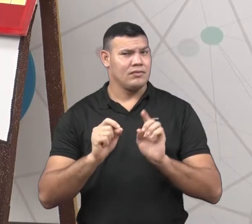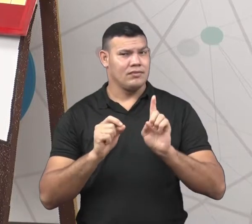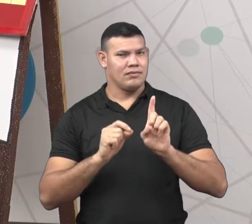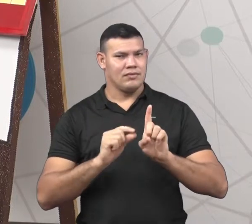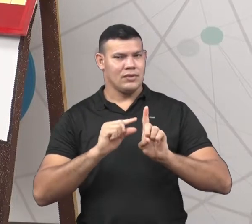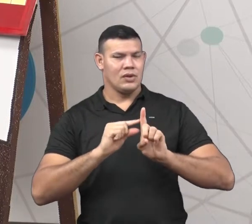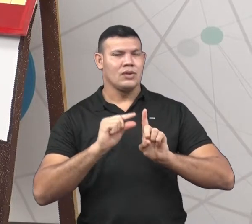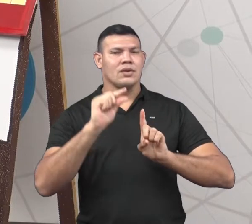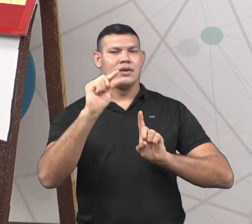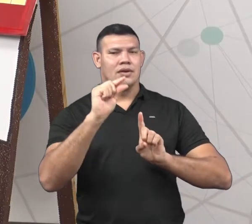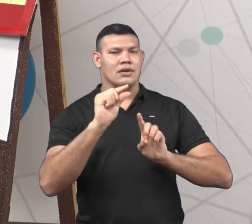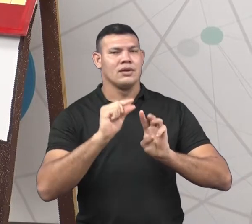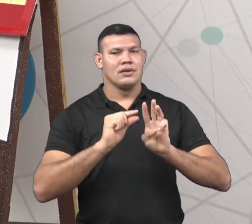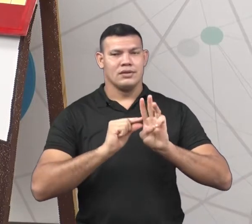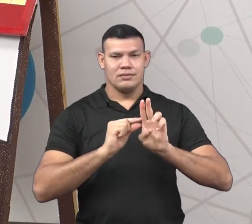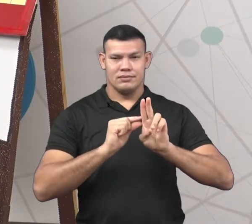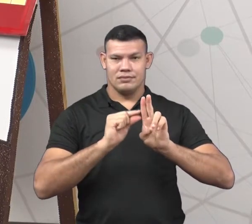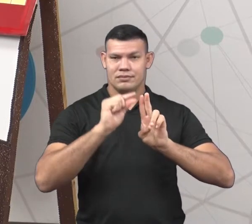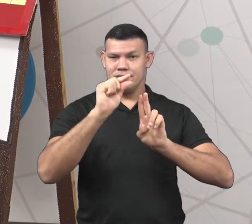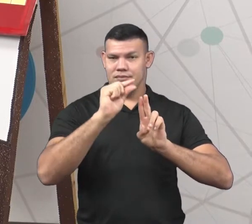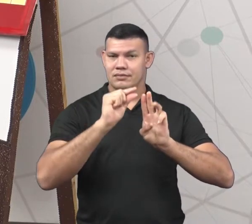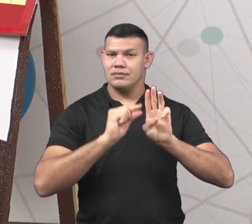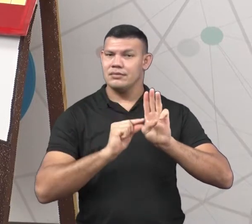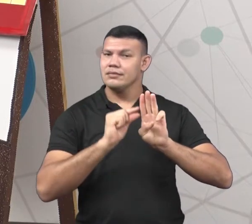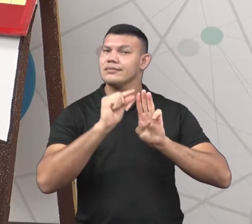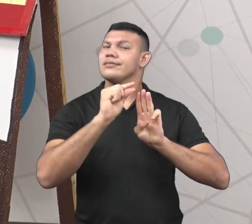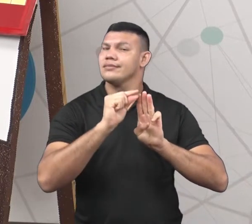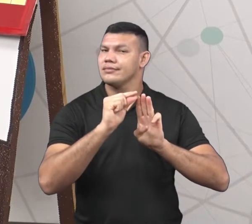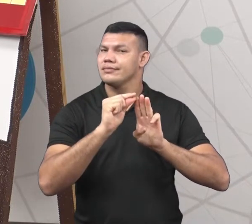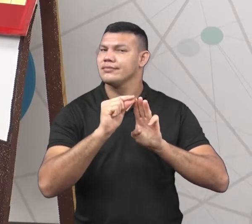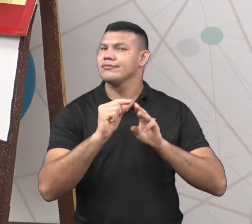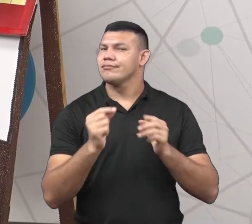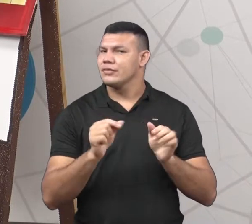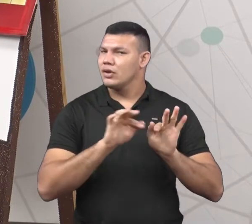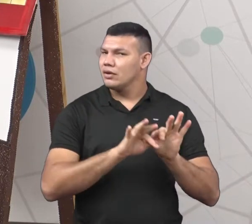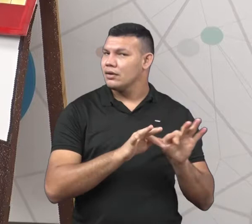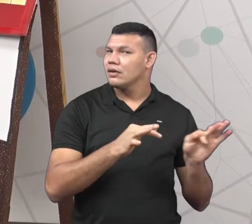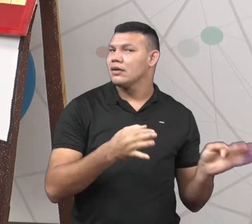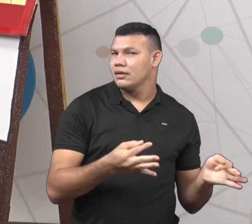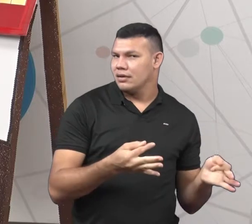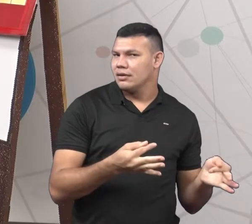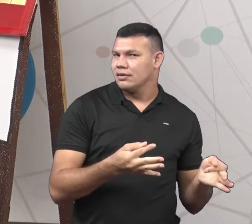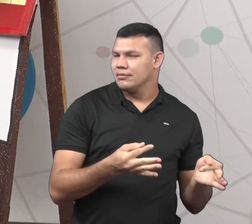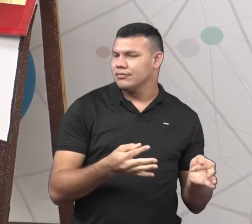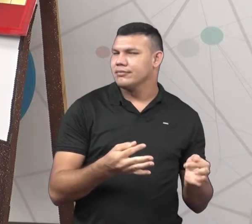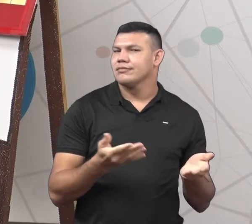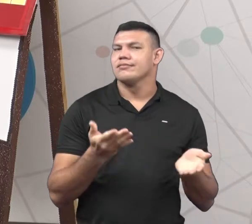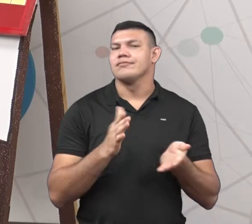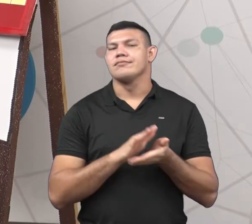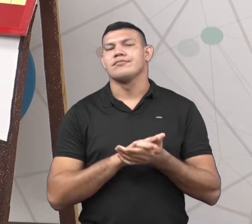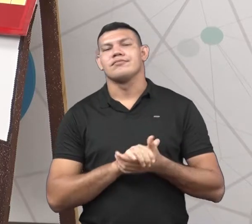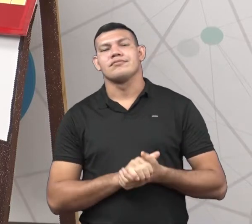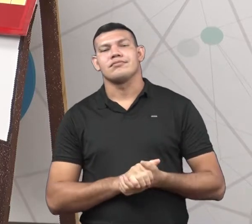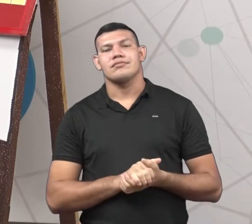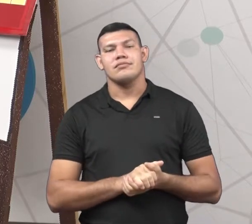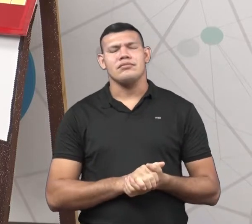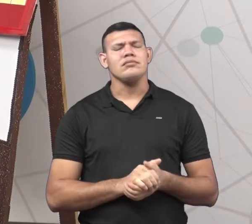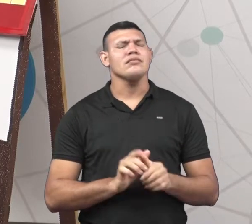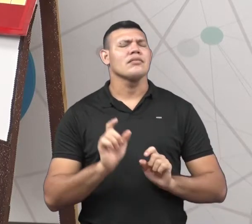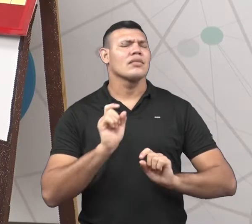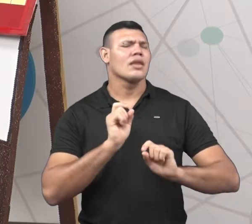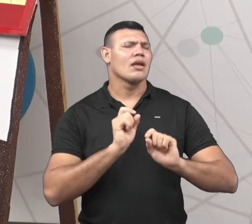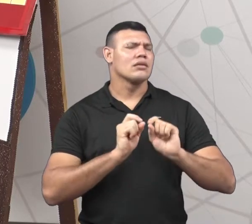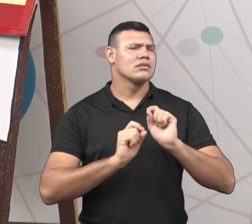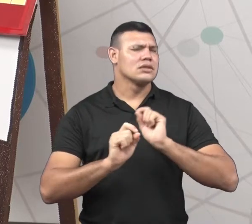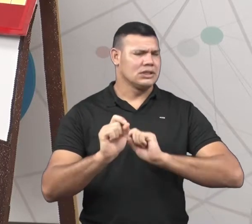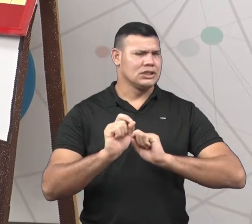e centenas. Nesse caso, da classe das unidades simples, que são os números menores, né? E aí nós vamos